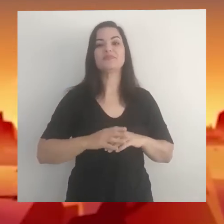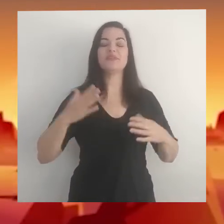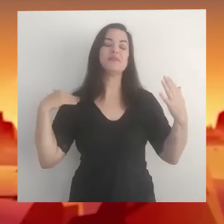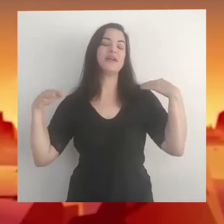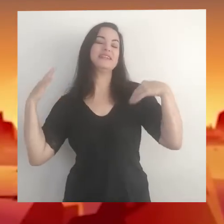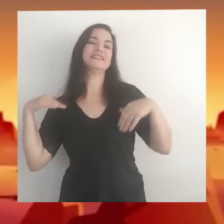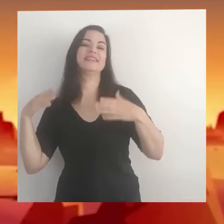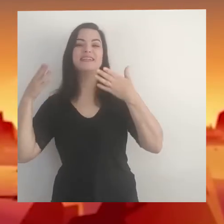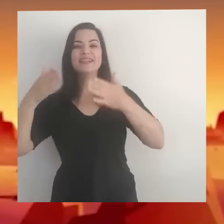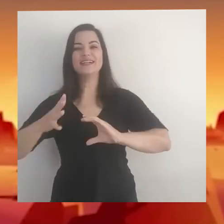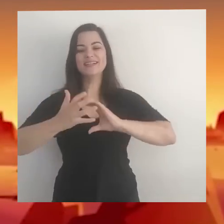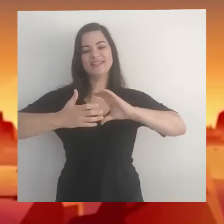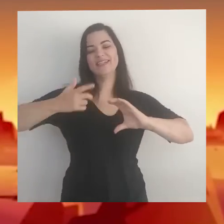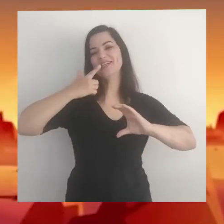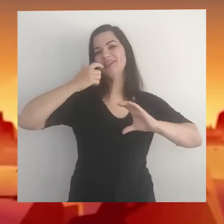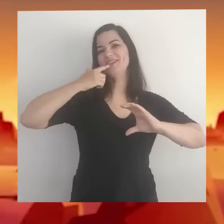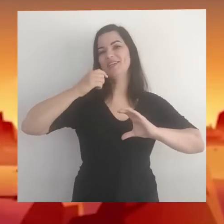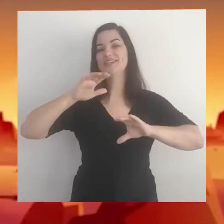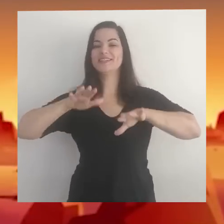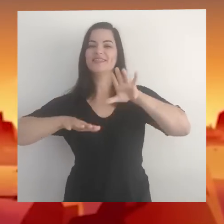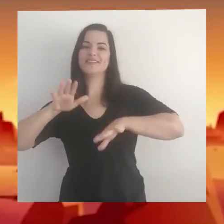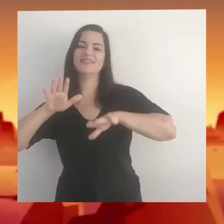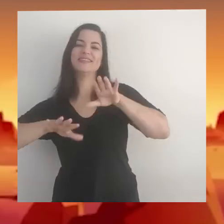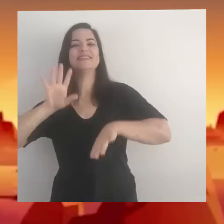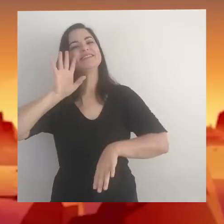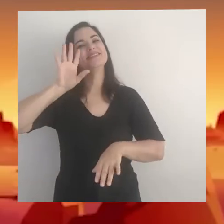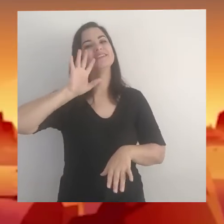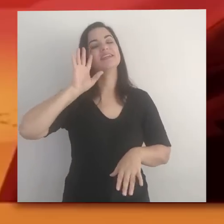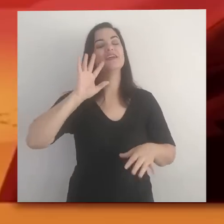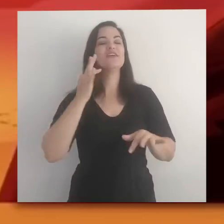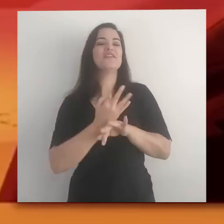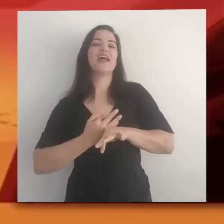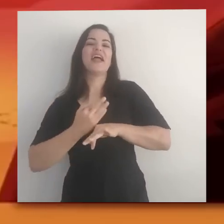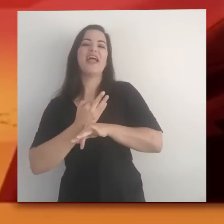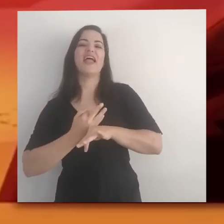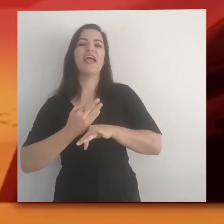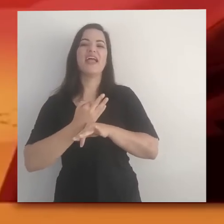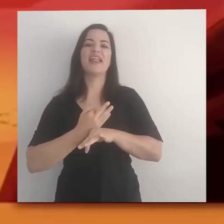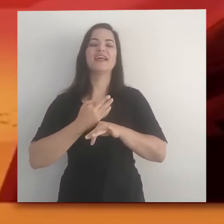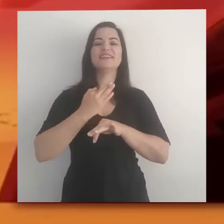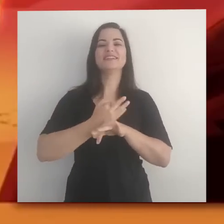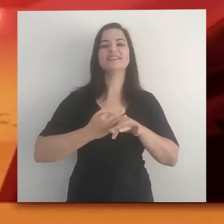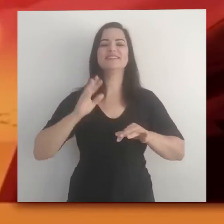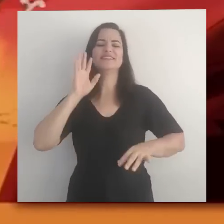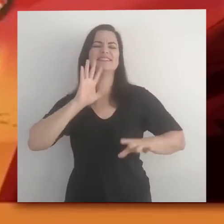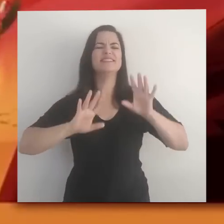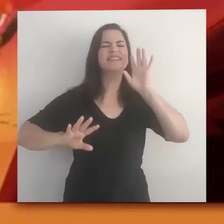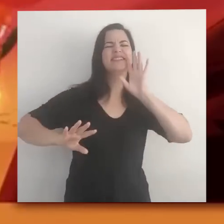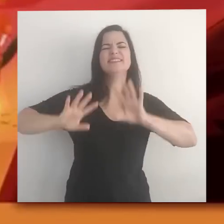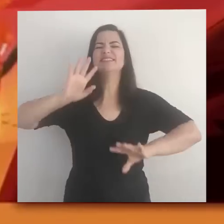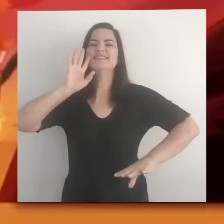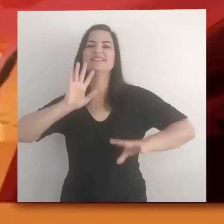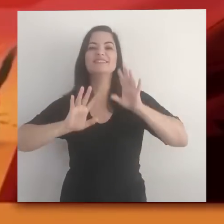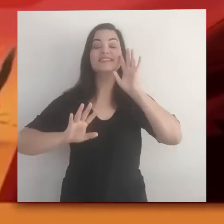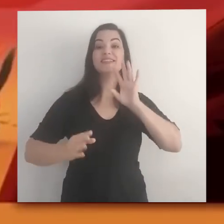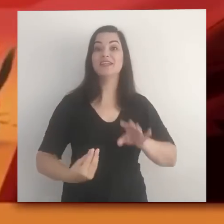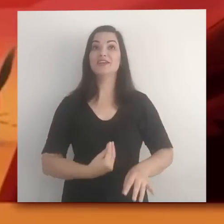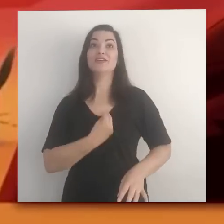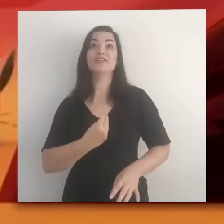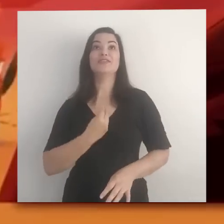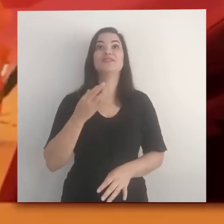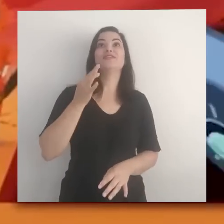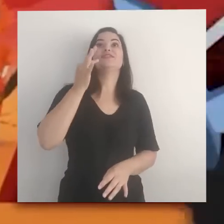pode ser muito legal. Férias em Marte, super genial. Viver um dia em Marte vai